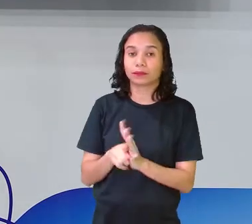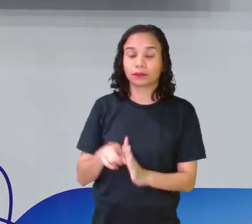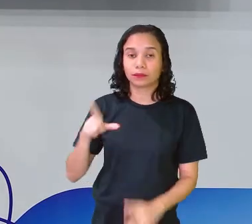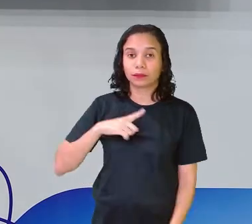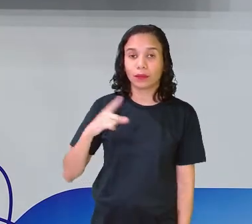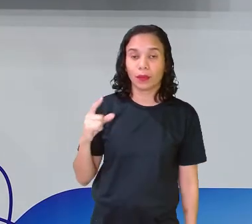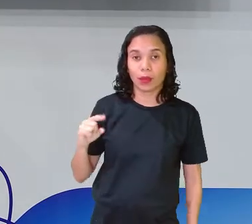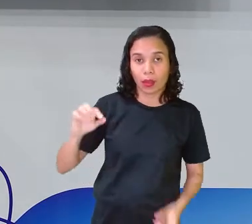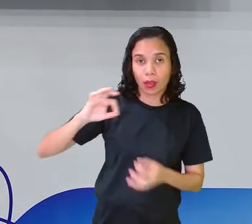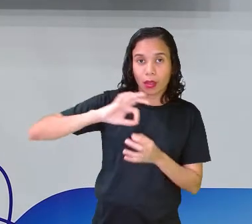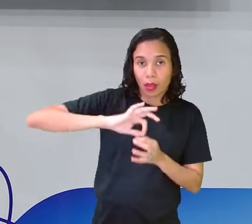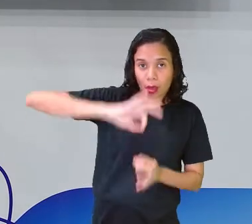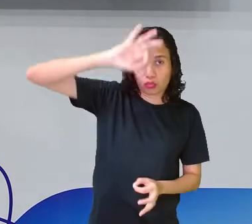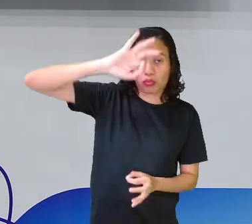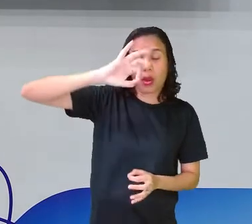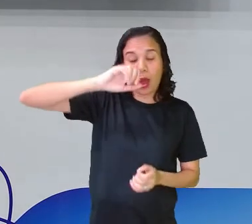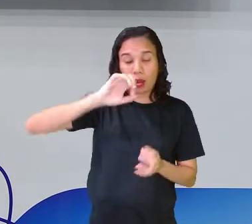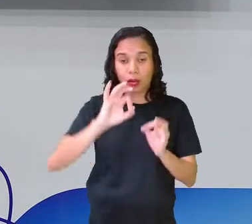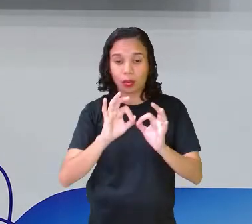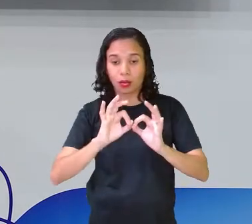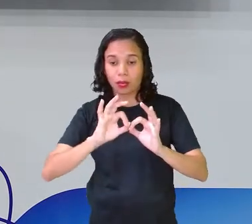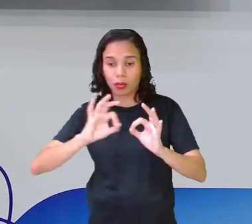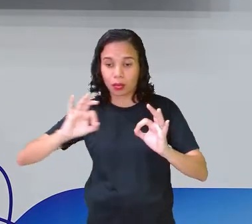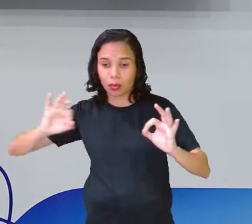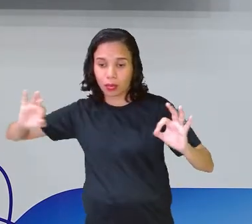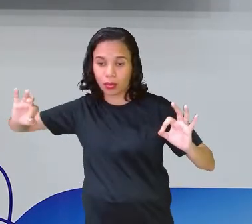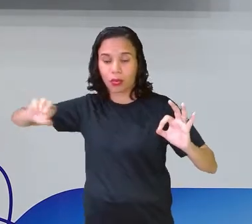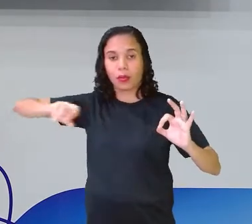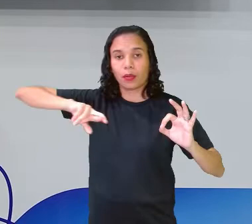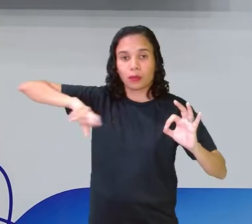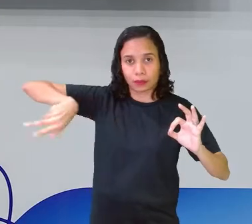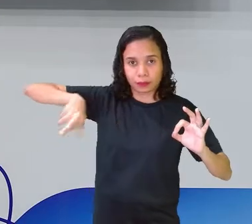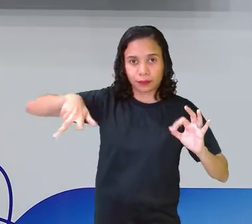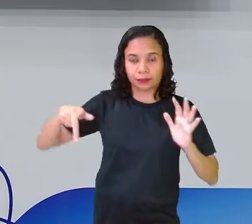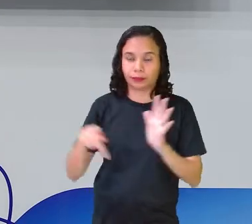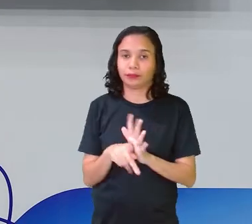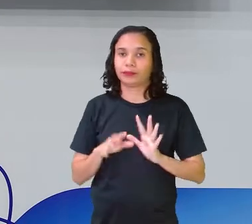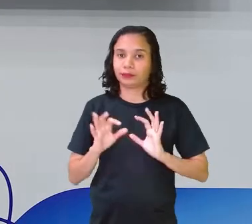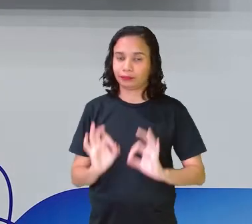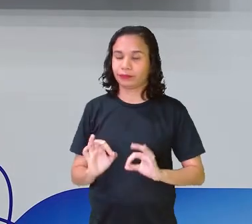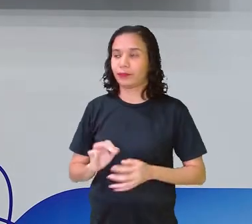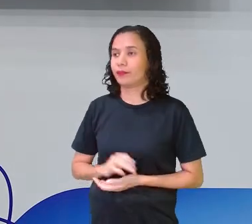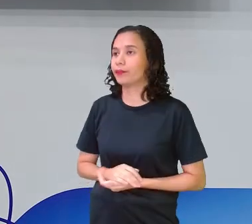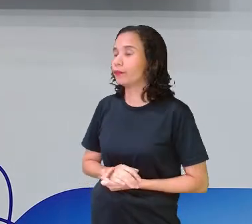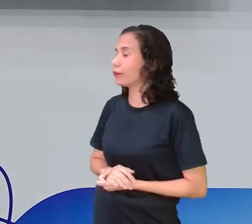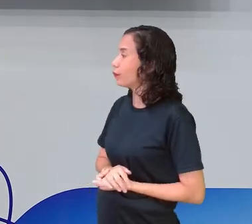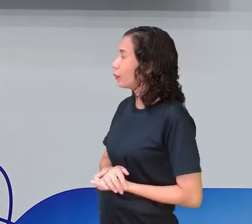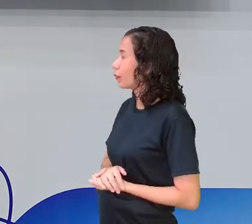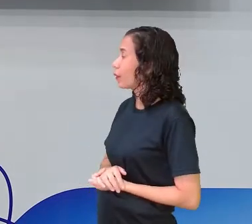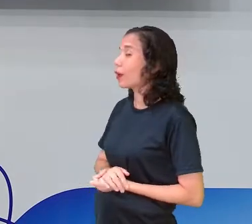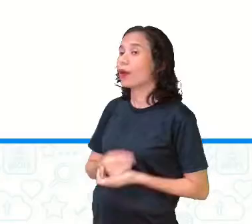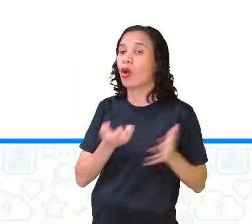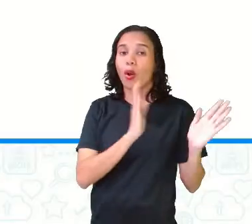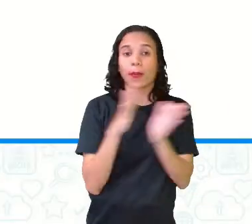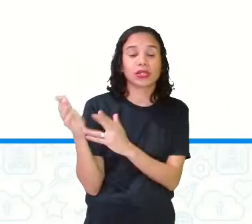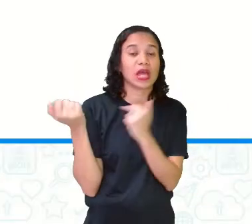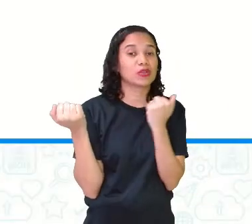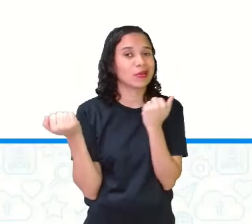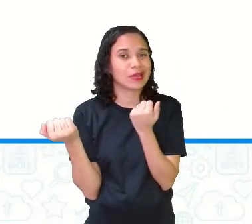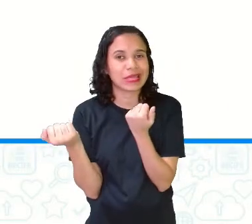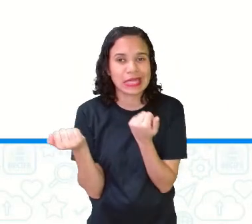tem um tamanho e a minha largura tem outro. Mas o processo